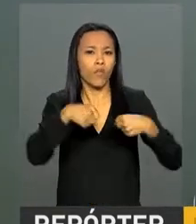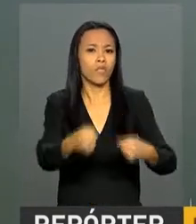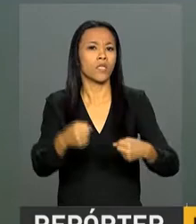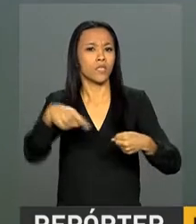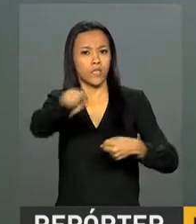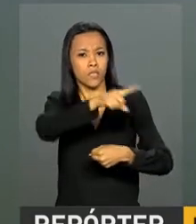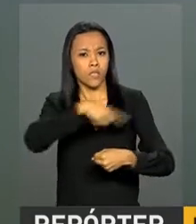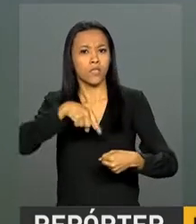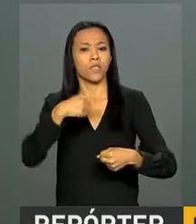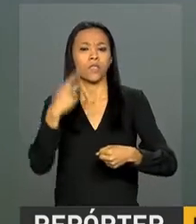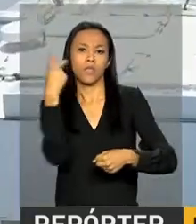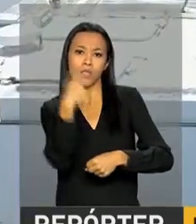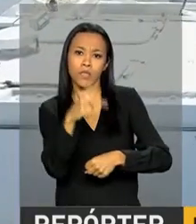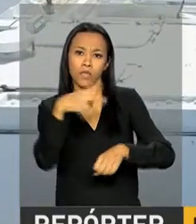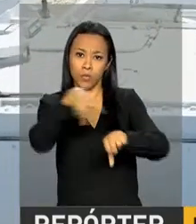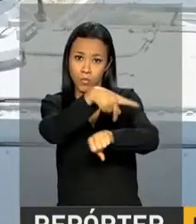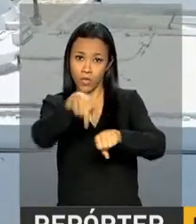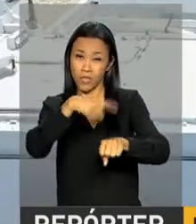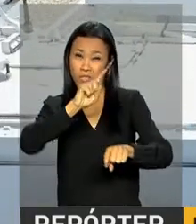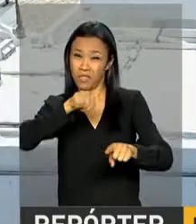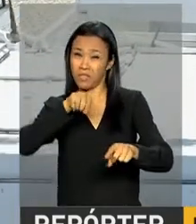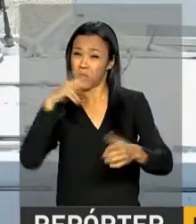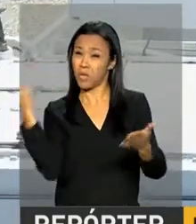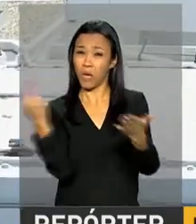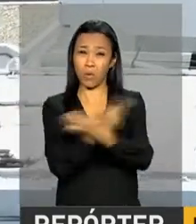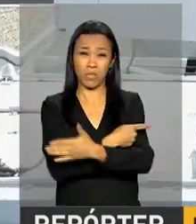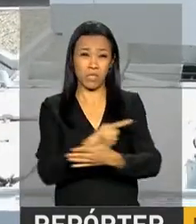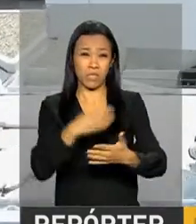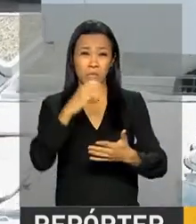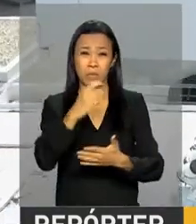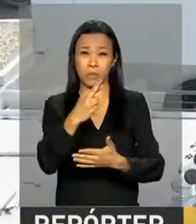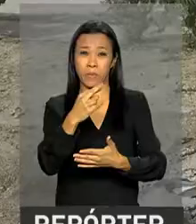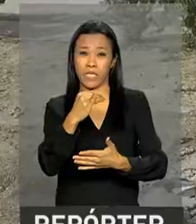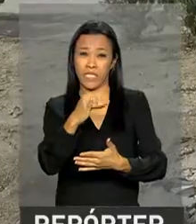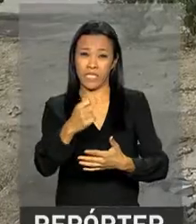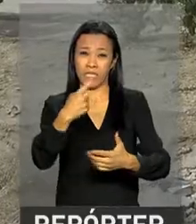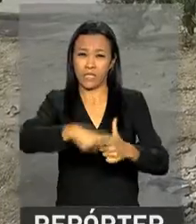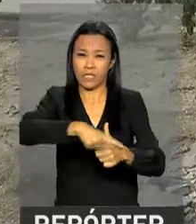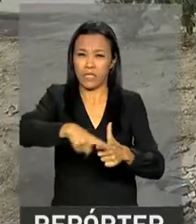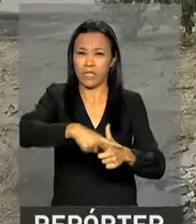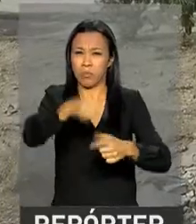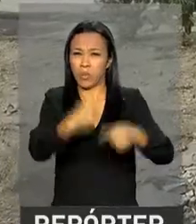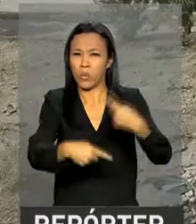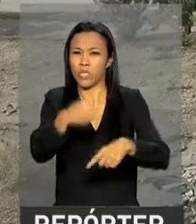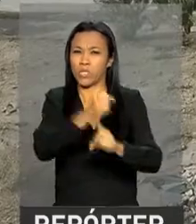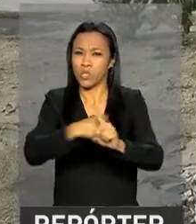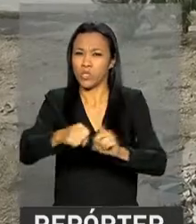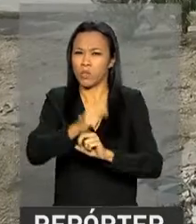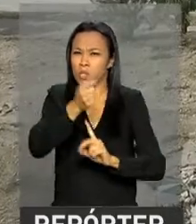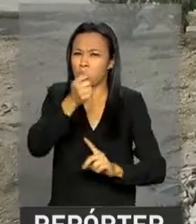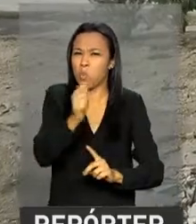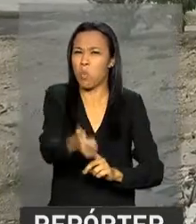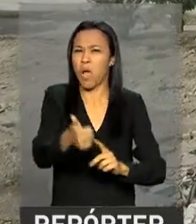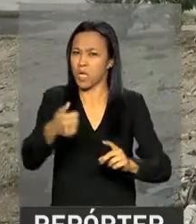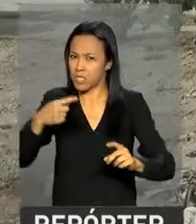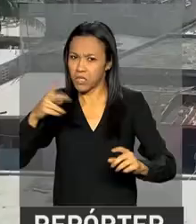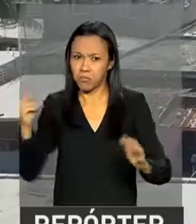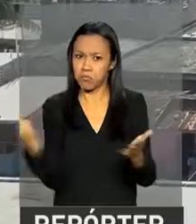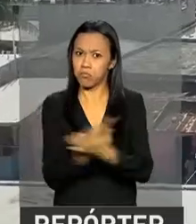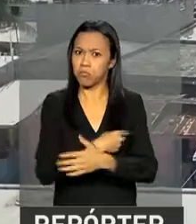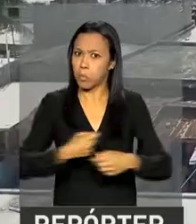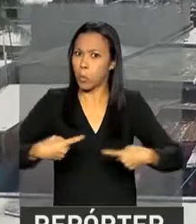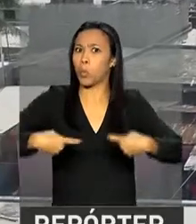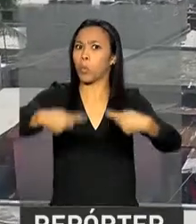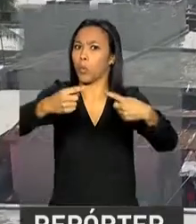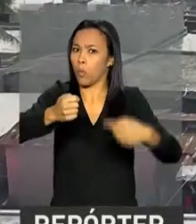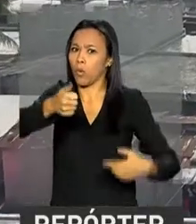as instituições haitianas depois de uma grave crise política e social que quase se transformou em uma guerra civil.